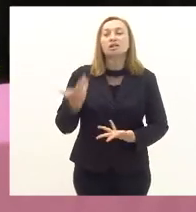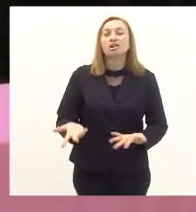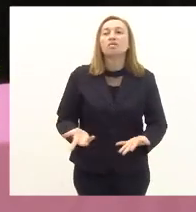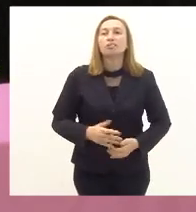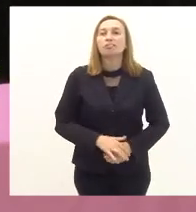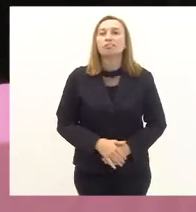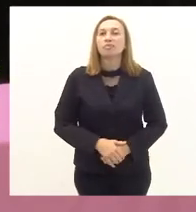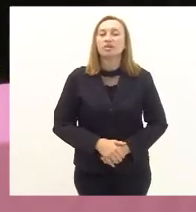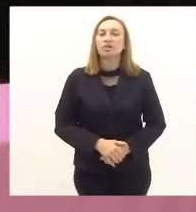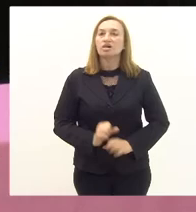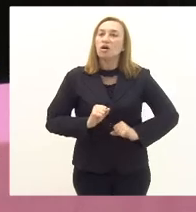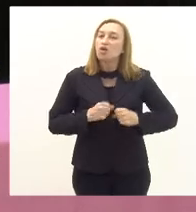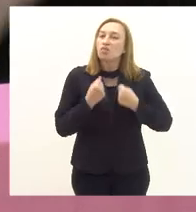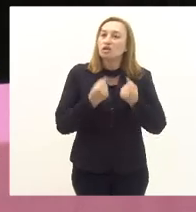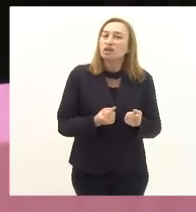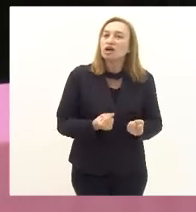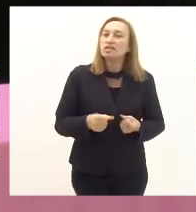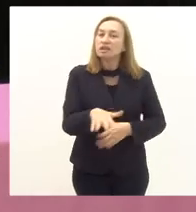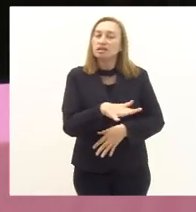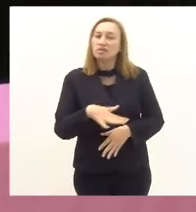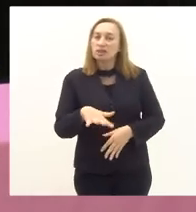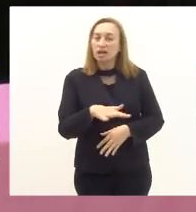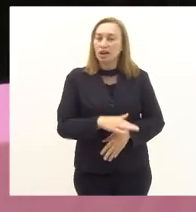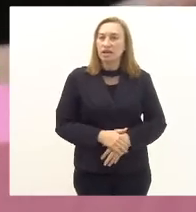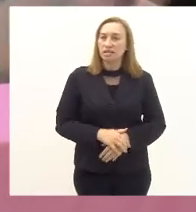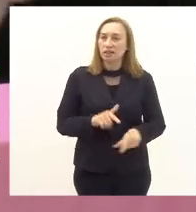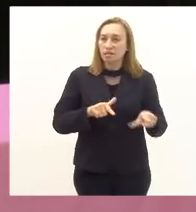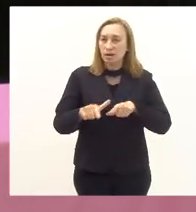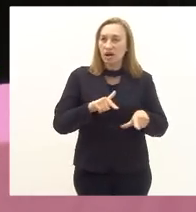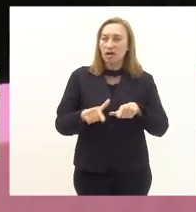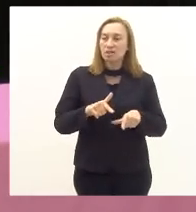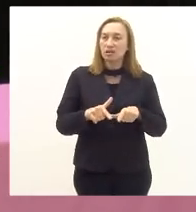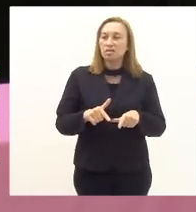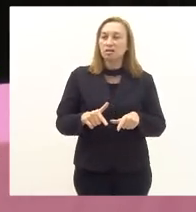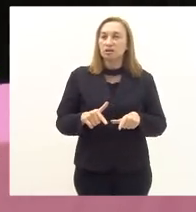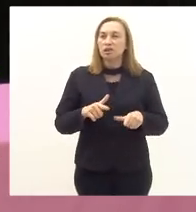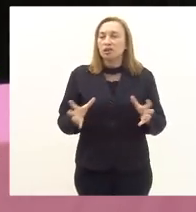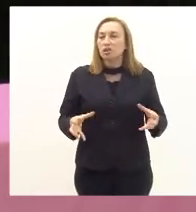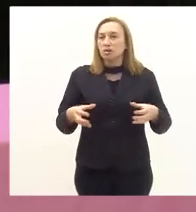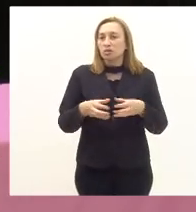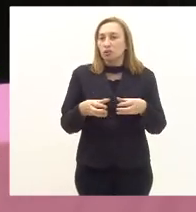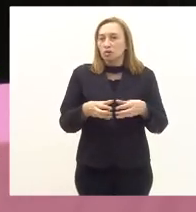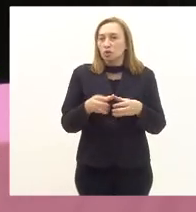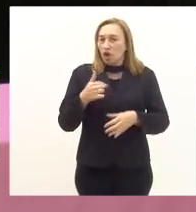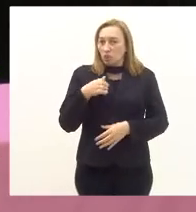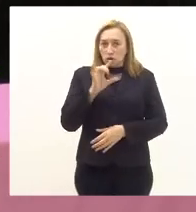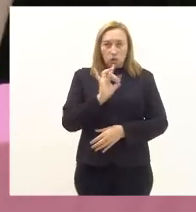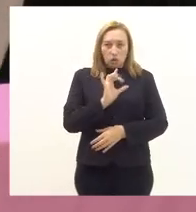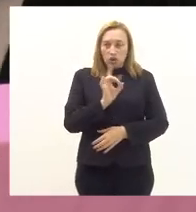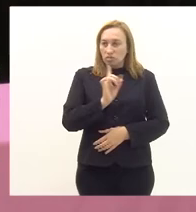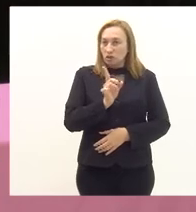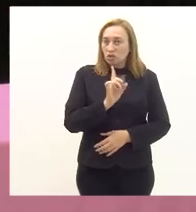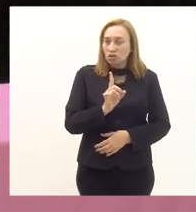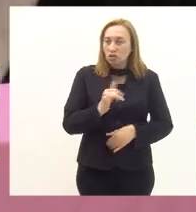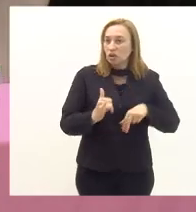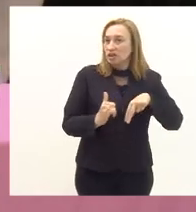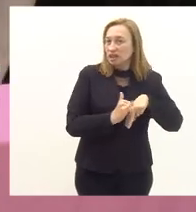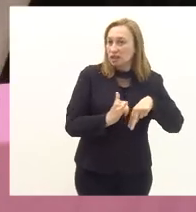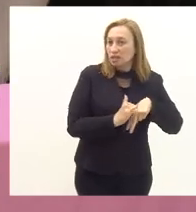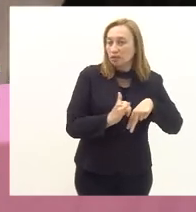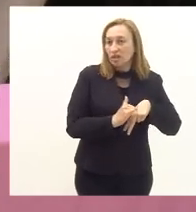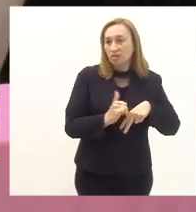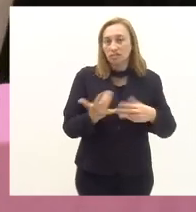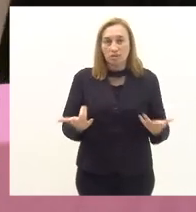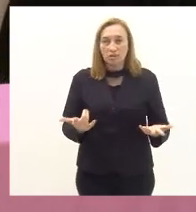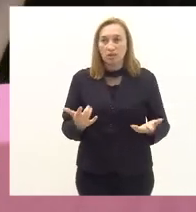a gente tem que fortalecer a nossa rede, tá? Nós temos que trabalhar em conjunto, porque eu não faço nada sozinho, eu só faço o atendimento e faço o inquérito. E